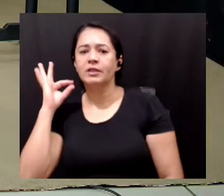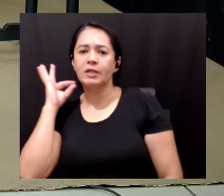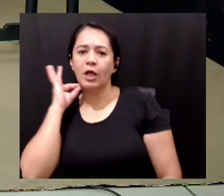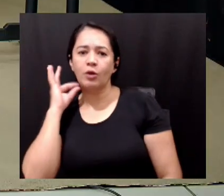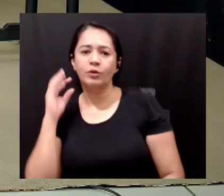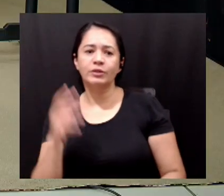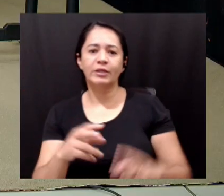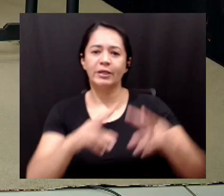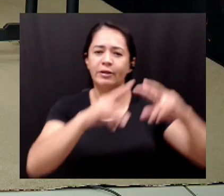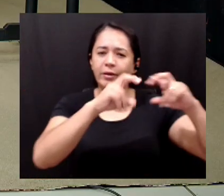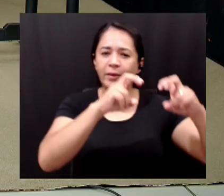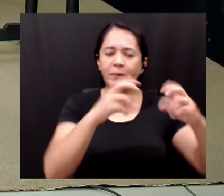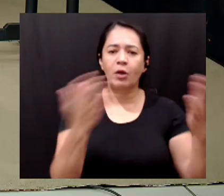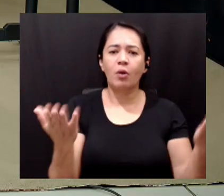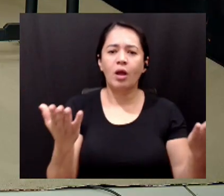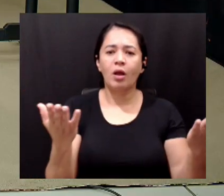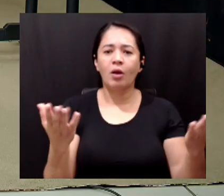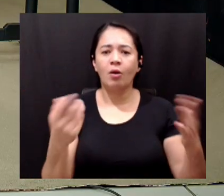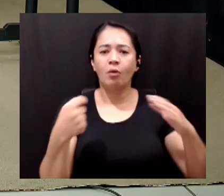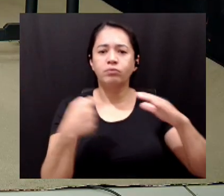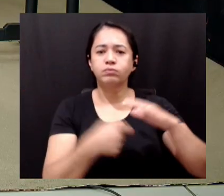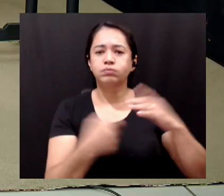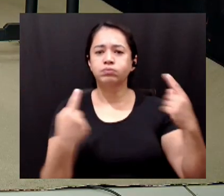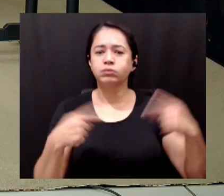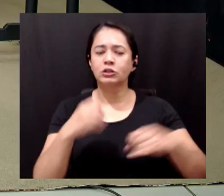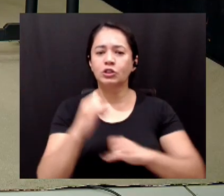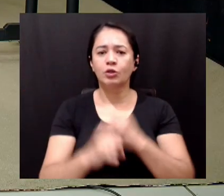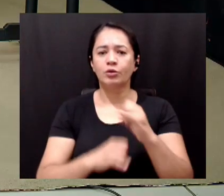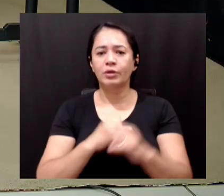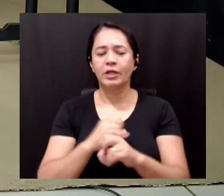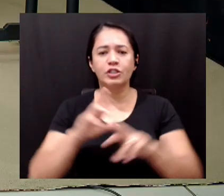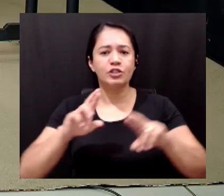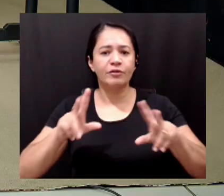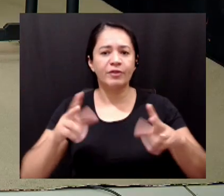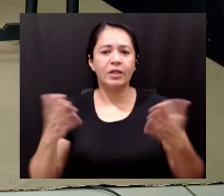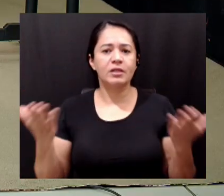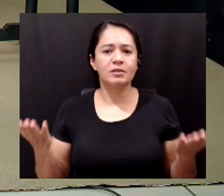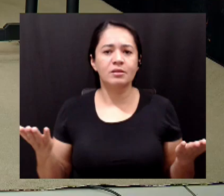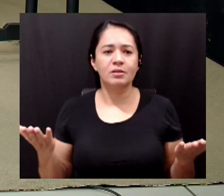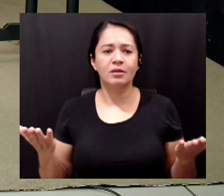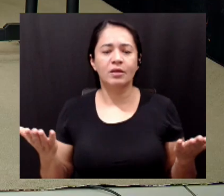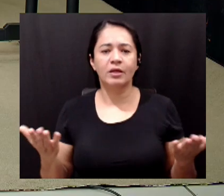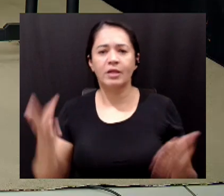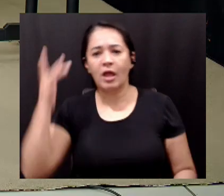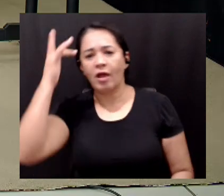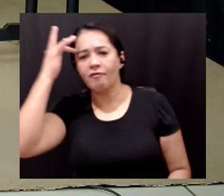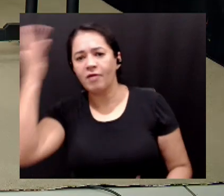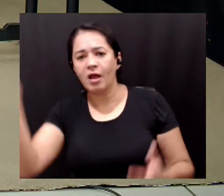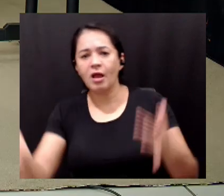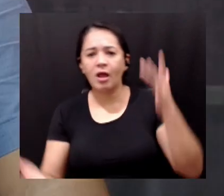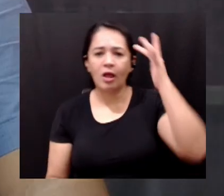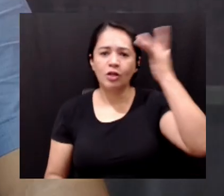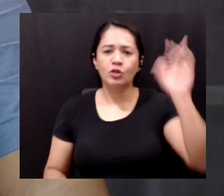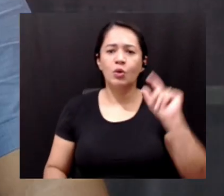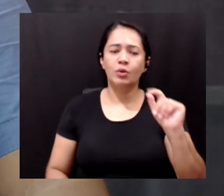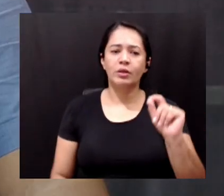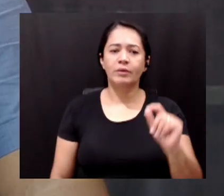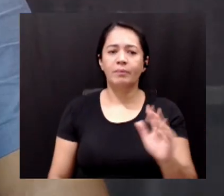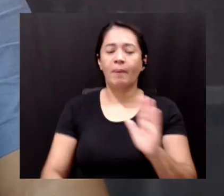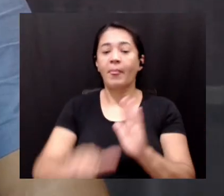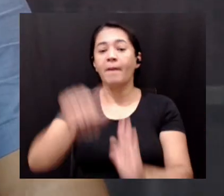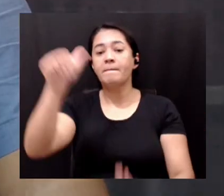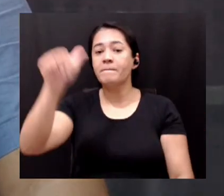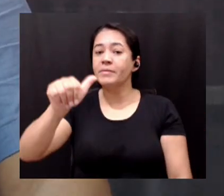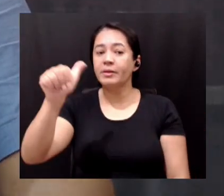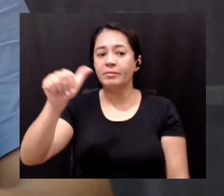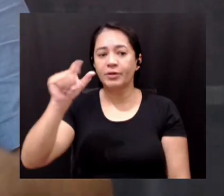então, Leonan, responde pra gente, né? Porque qual a diferença? É a facilidade? O que é? Bom, primeiro, essa questão da